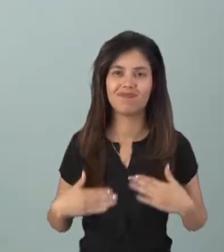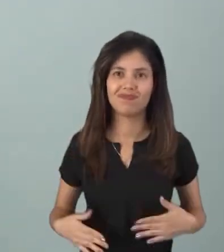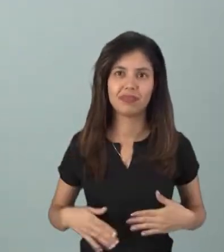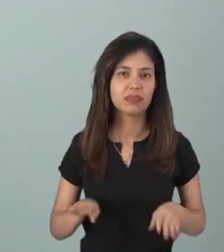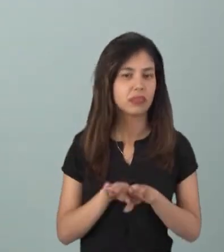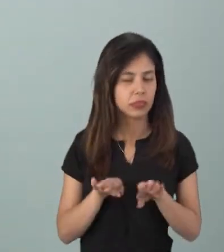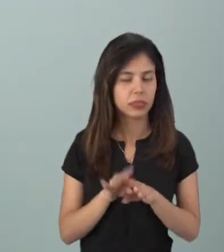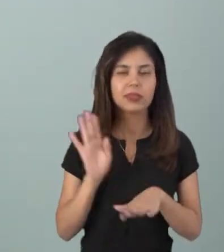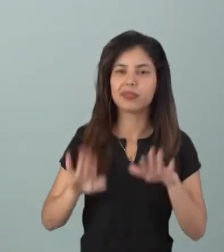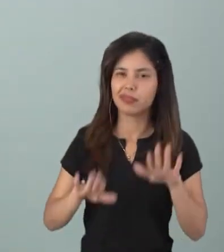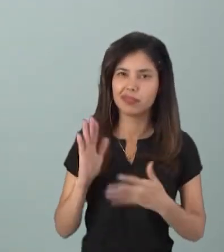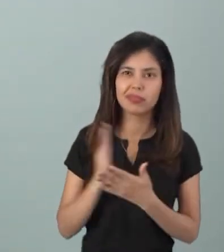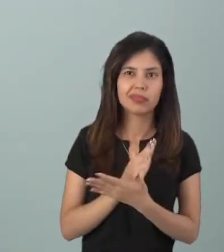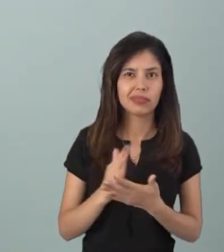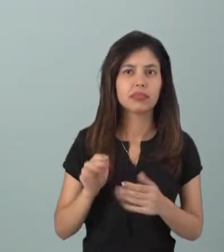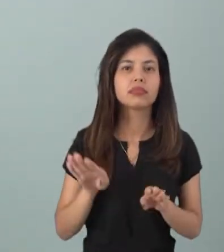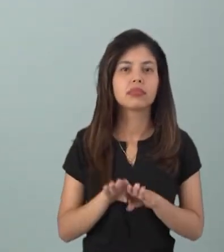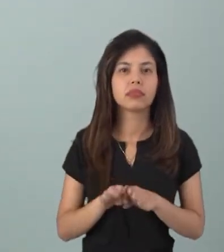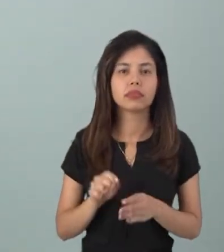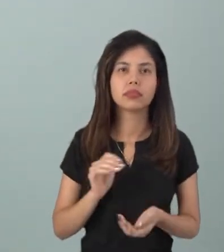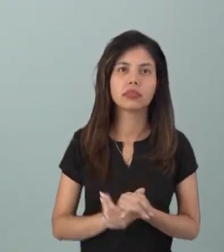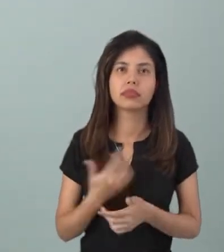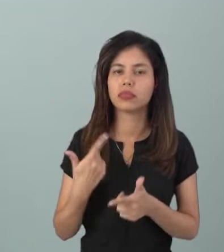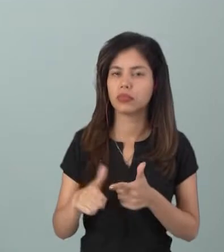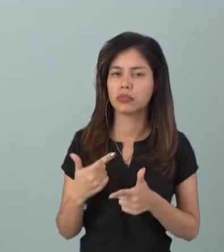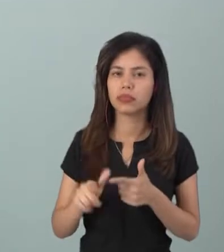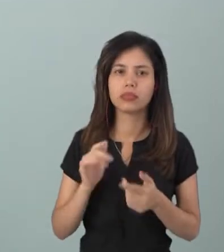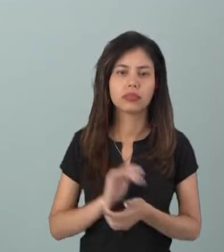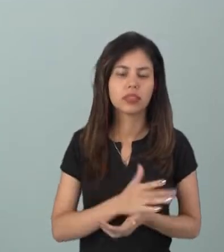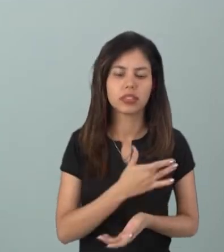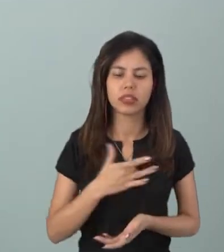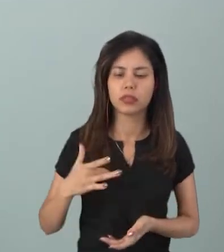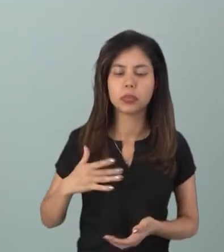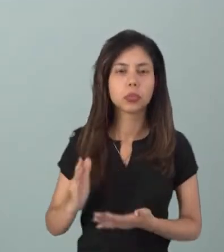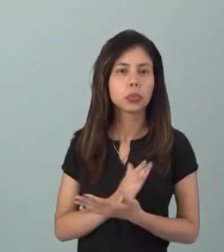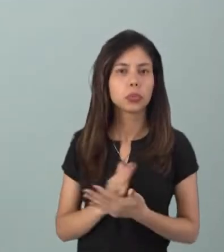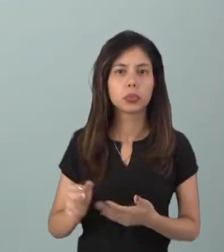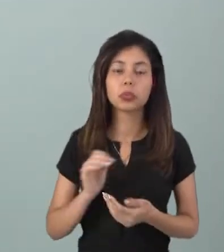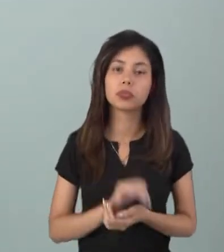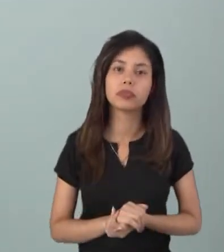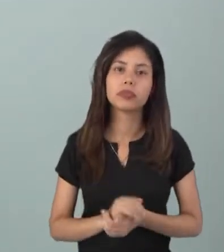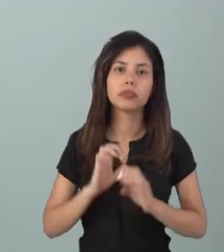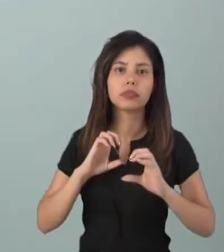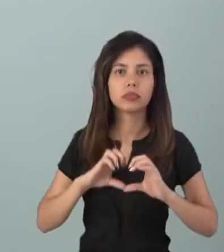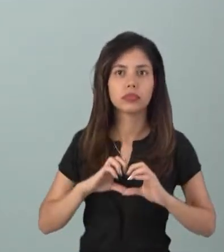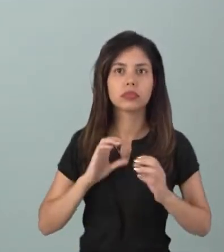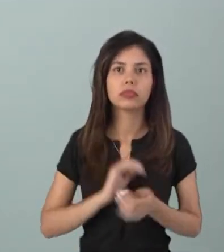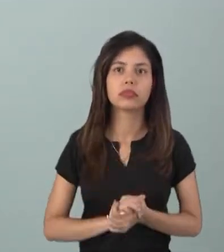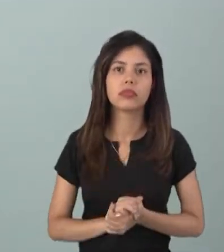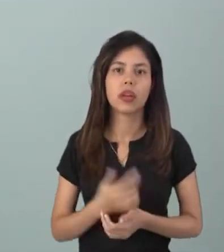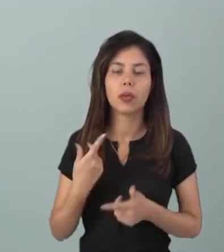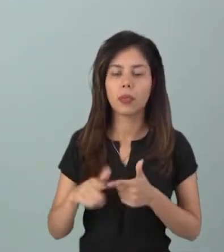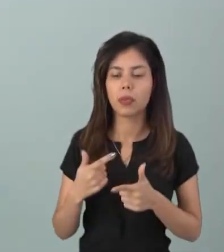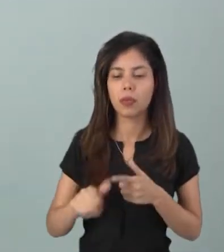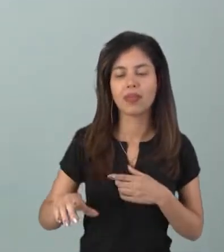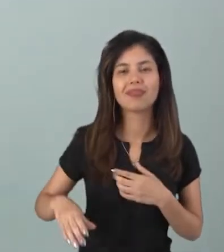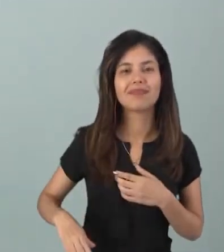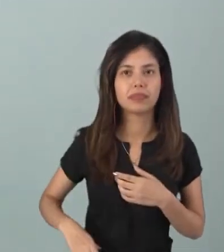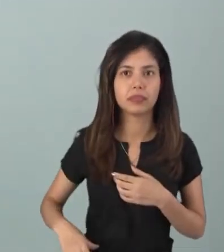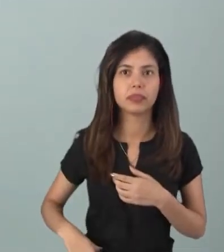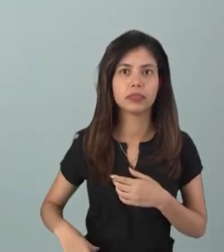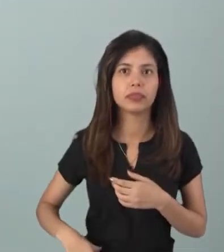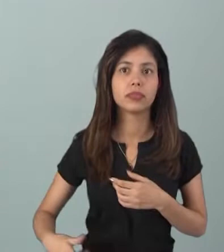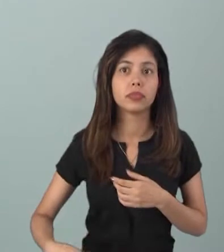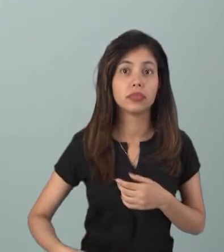que algumas vezes pode acabar comprometendo a saúde de alguns órgãos, como o coração, os rins e até mesmo os